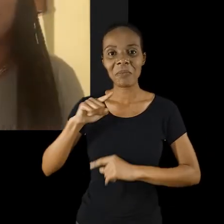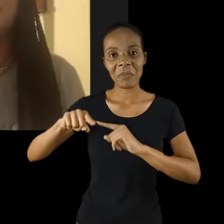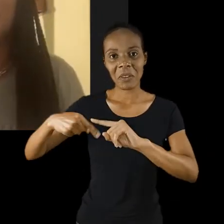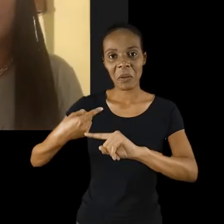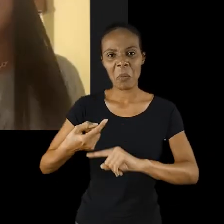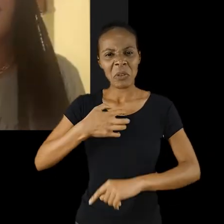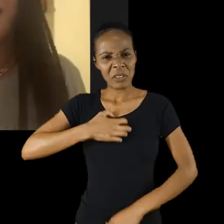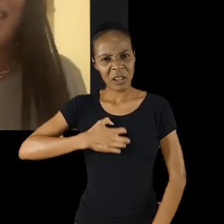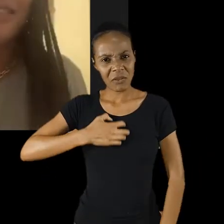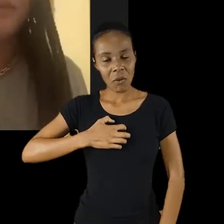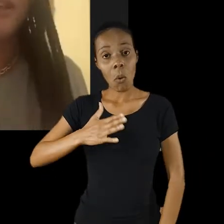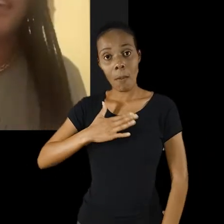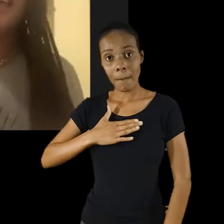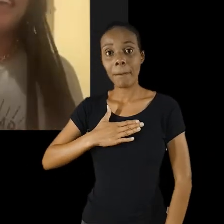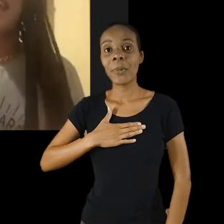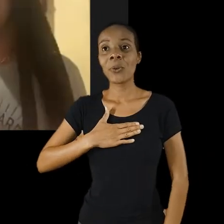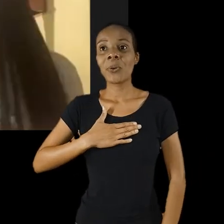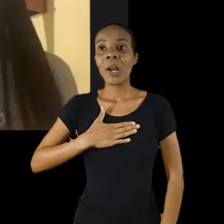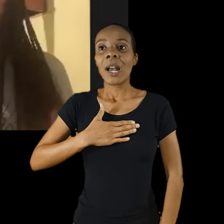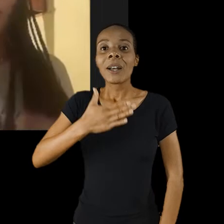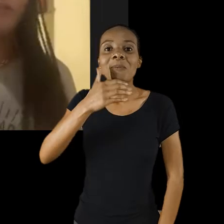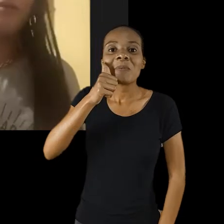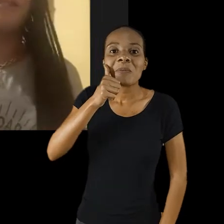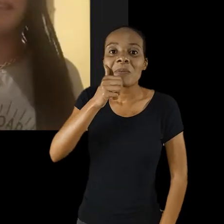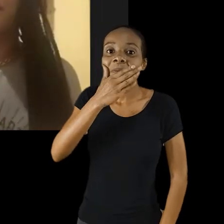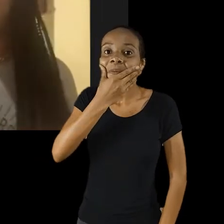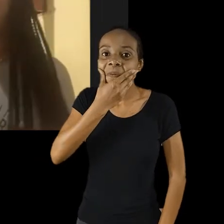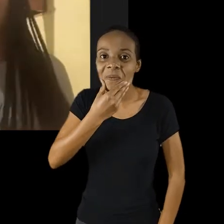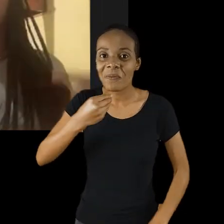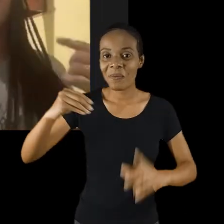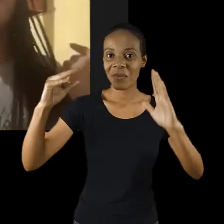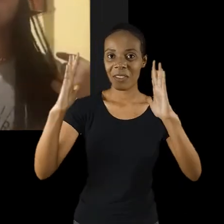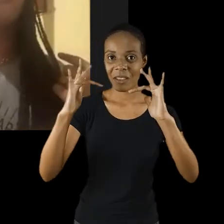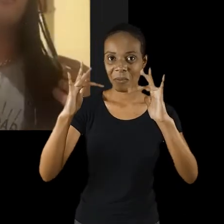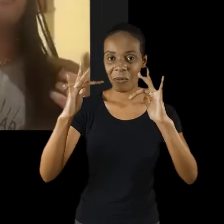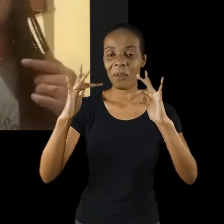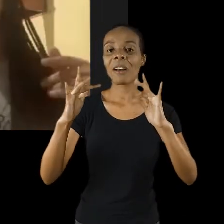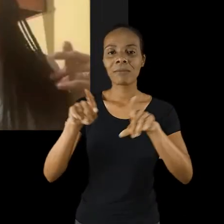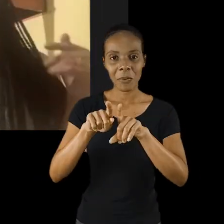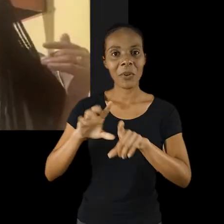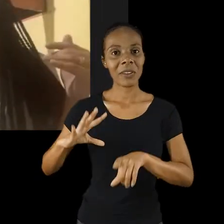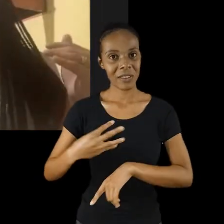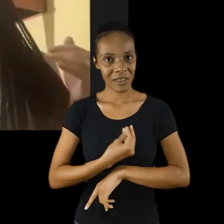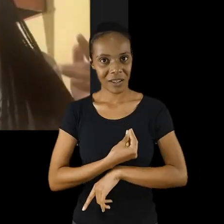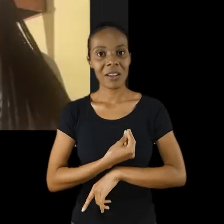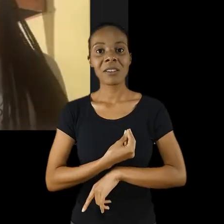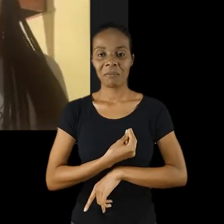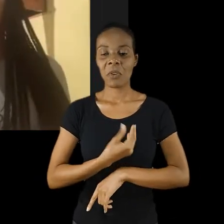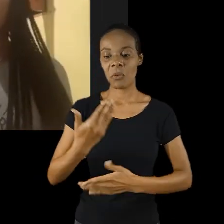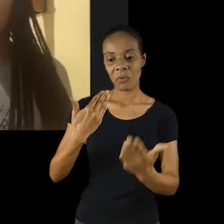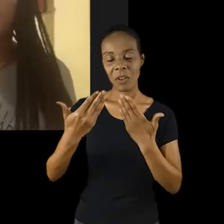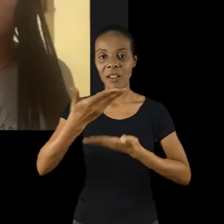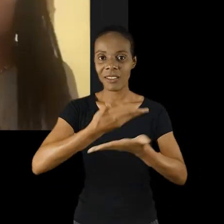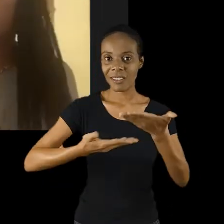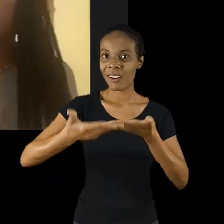prestou atenção, que ele é um cara trans também. E aí ele trouxe para mim essa fala, e aí eu fui reouvir minha música e eu entendi ali que